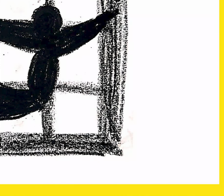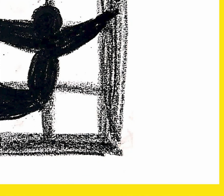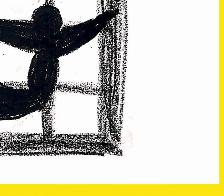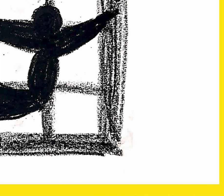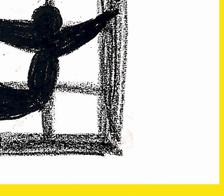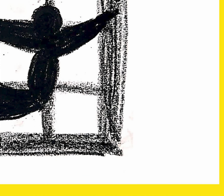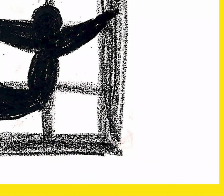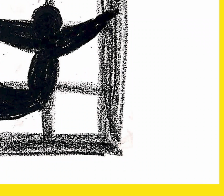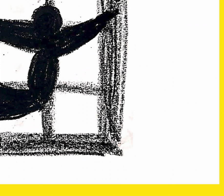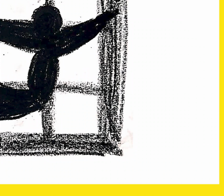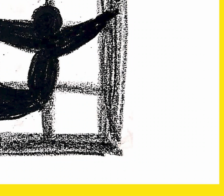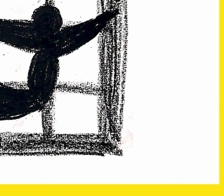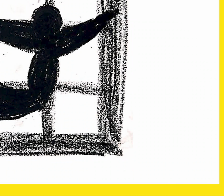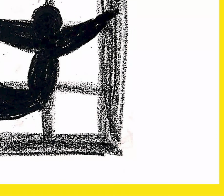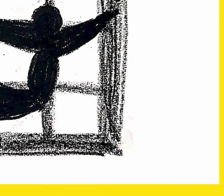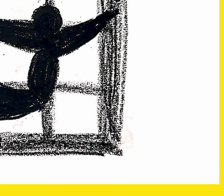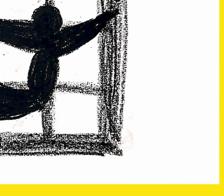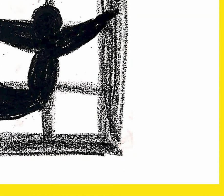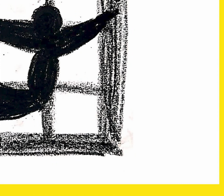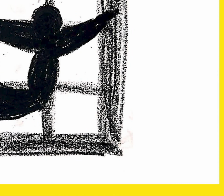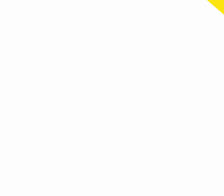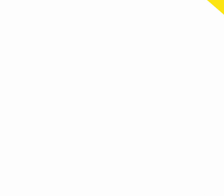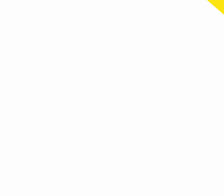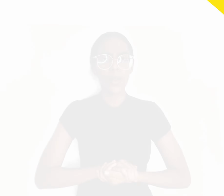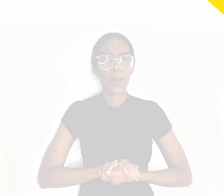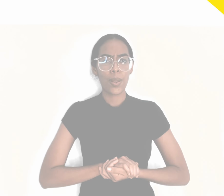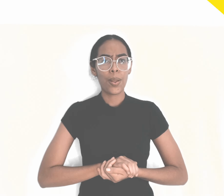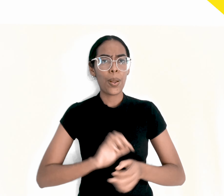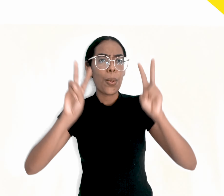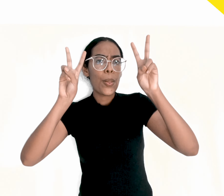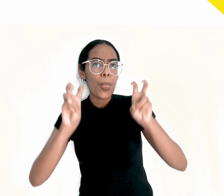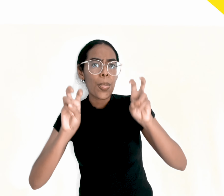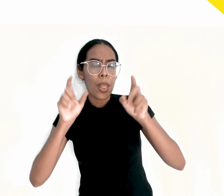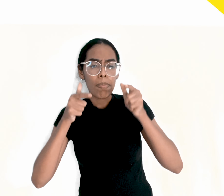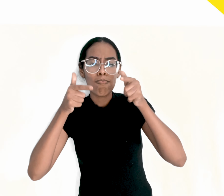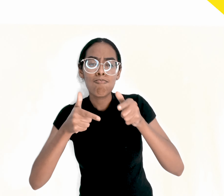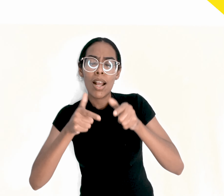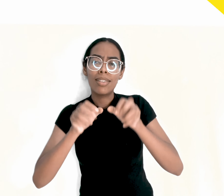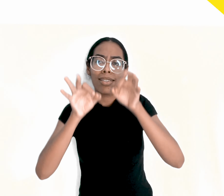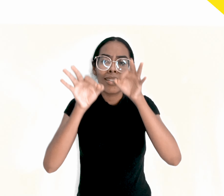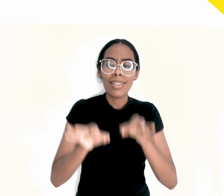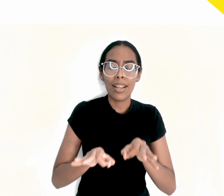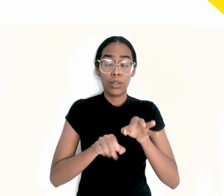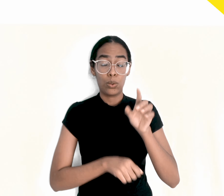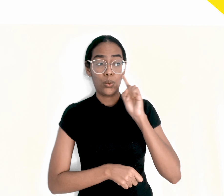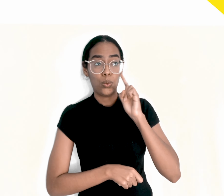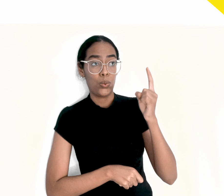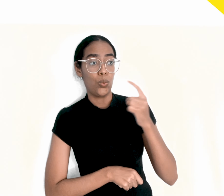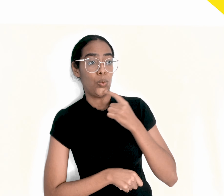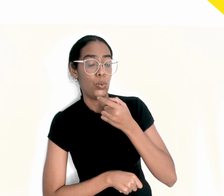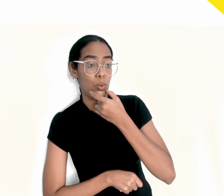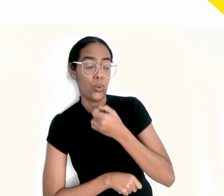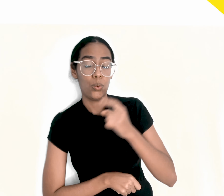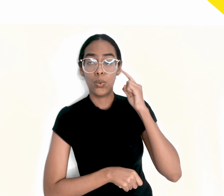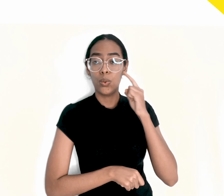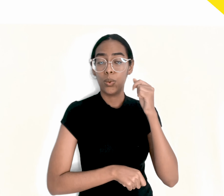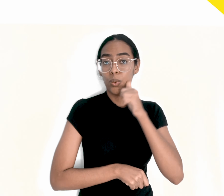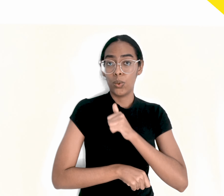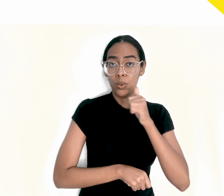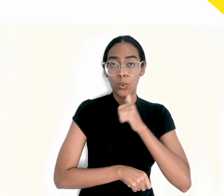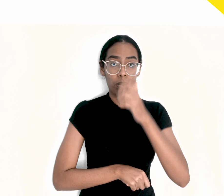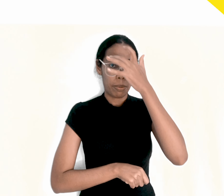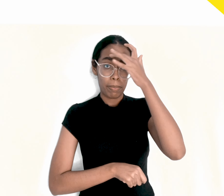representados na imagem por uma grade Como é o termo correto? Surdo, surda ou pessoa com